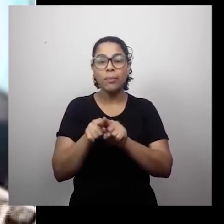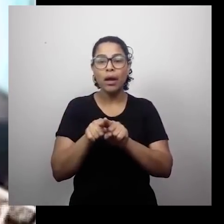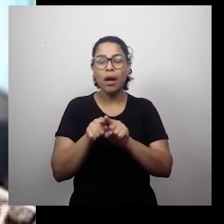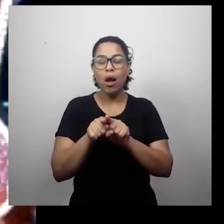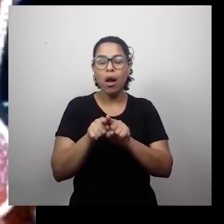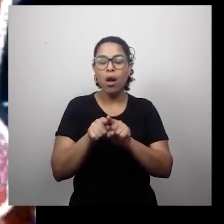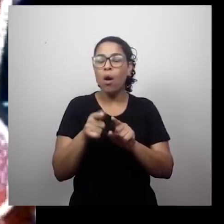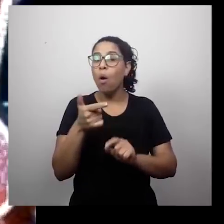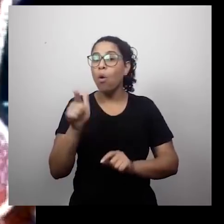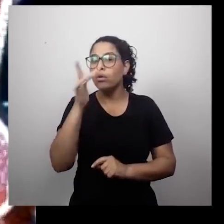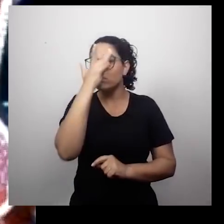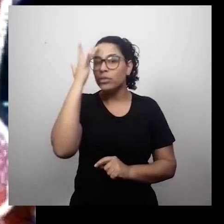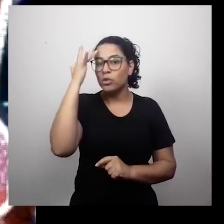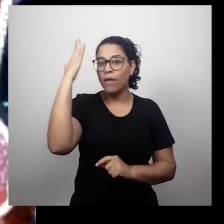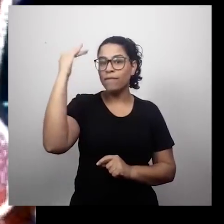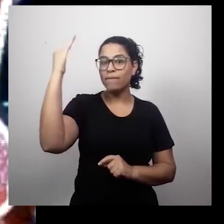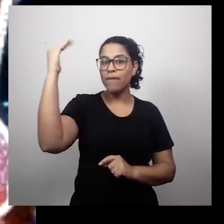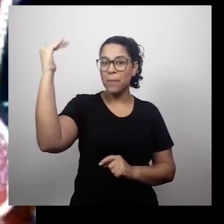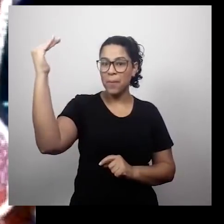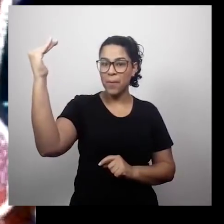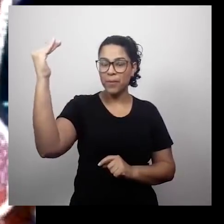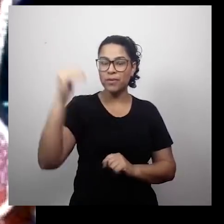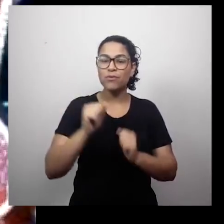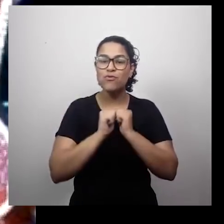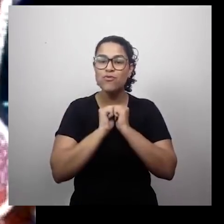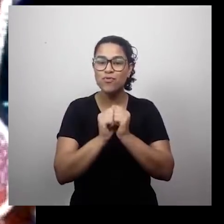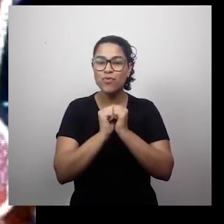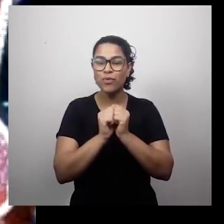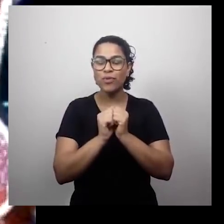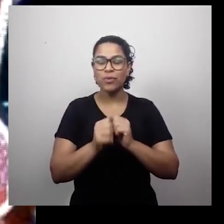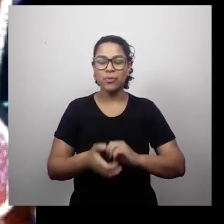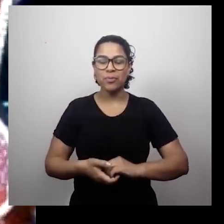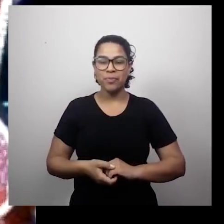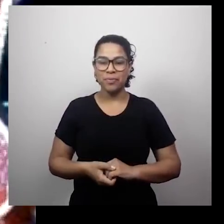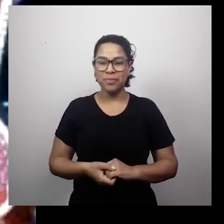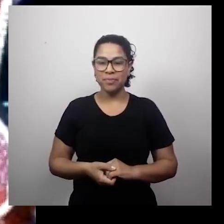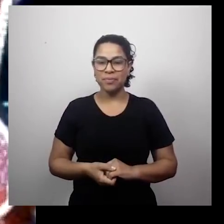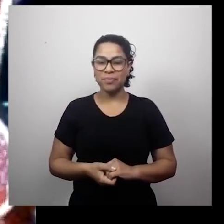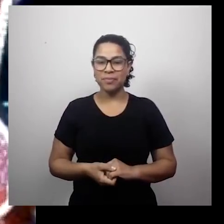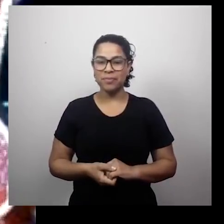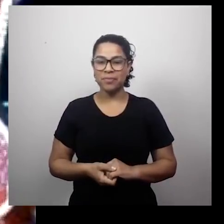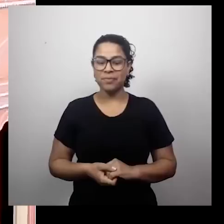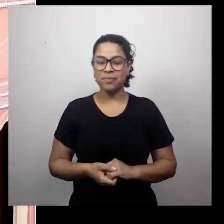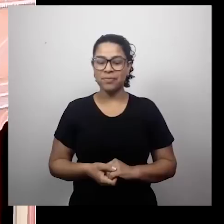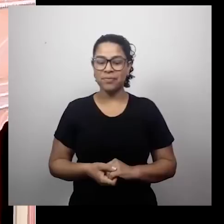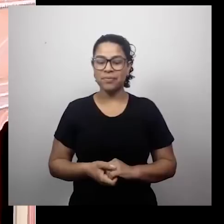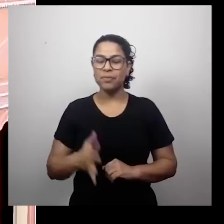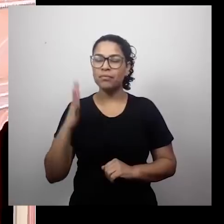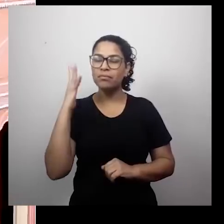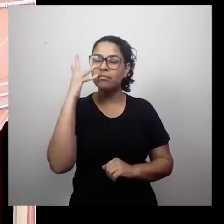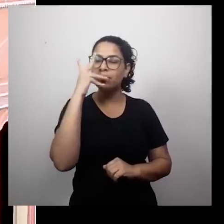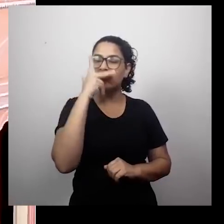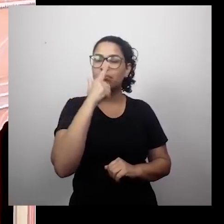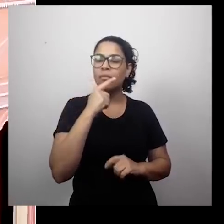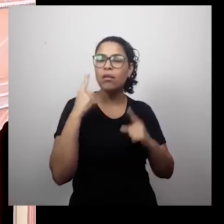com grandes ícones da música brasileira. Okay, but now let's just